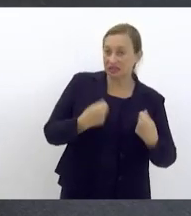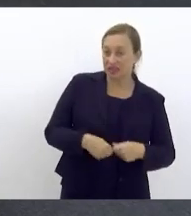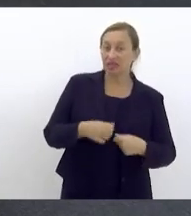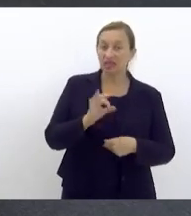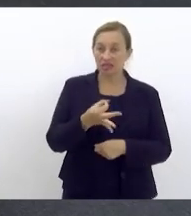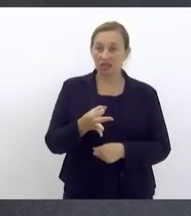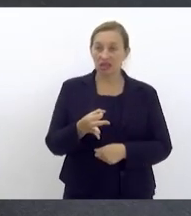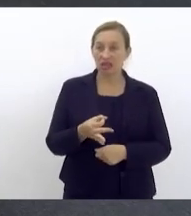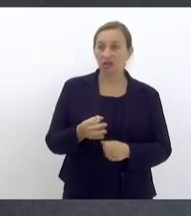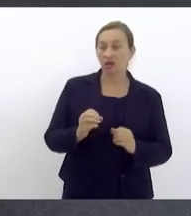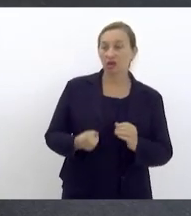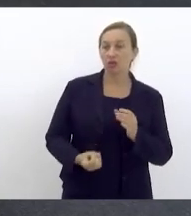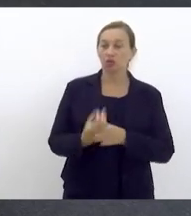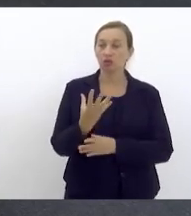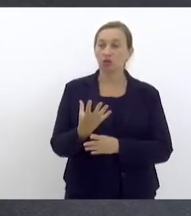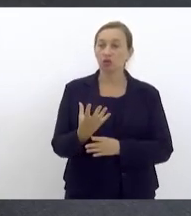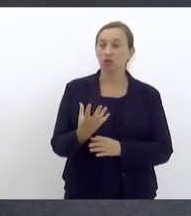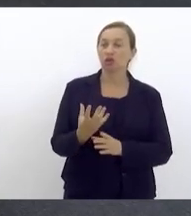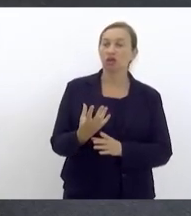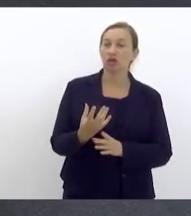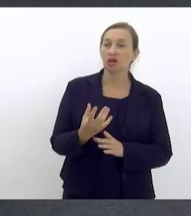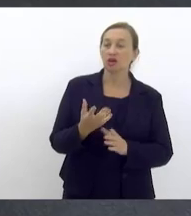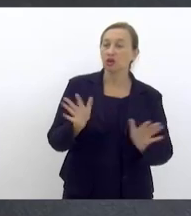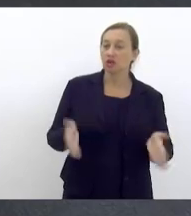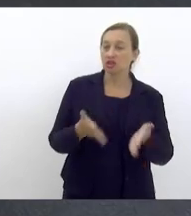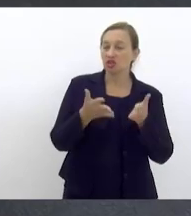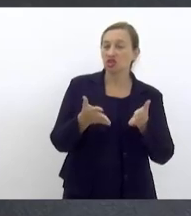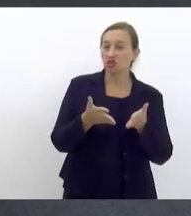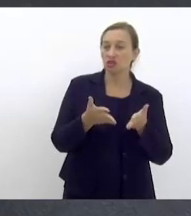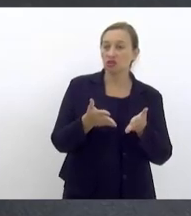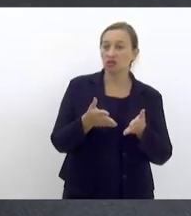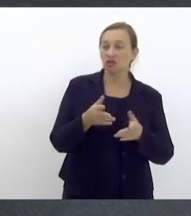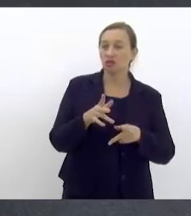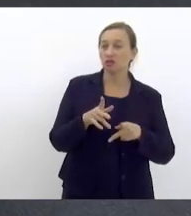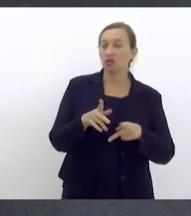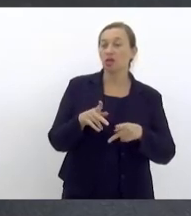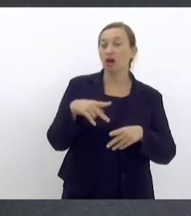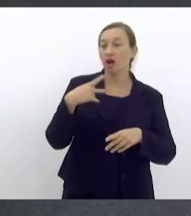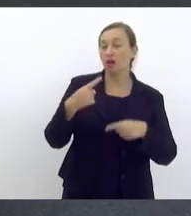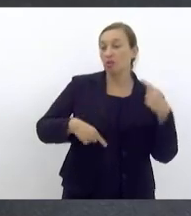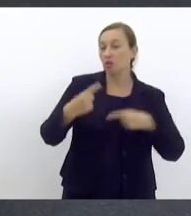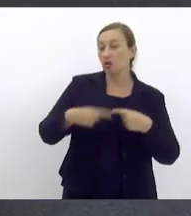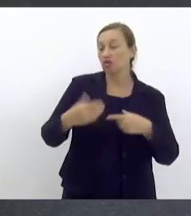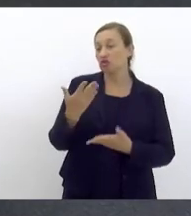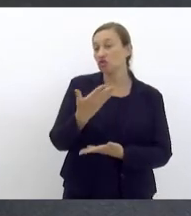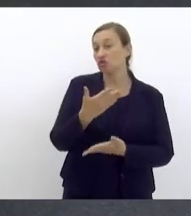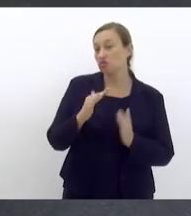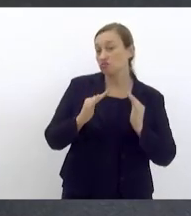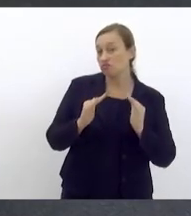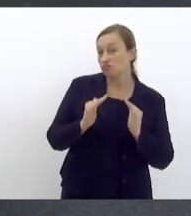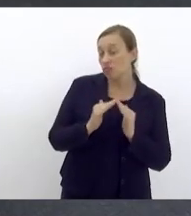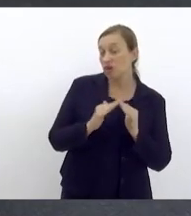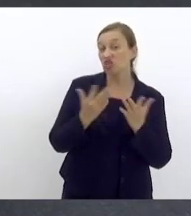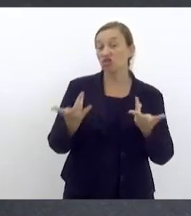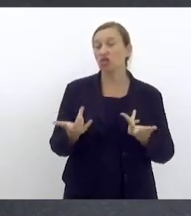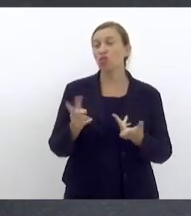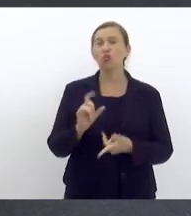protocolei uma frente que é de prevenção a tragédia e de incentiva a política de moradia o que que isso tem de